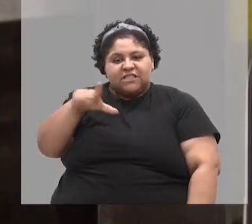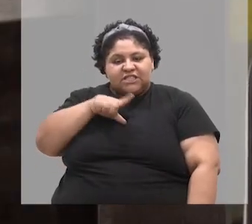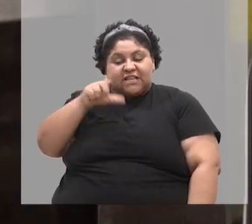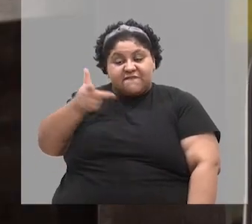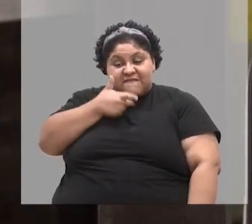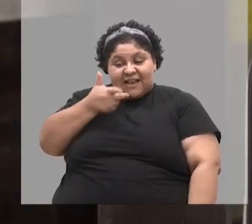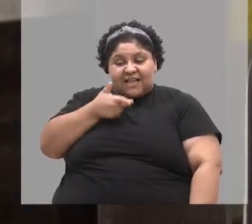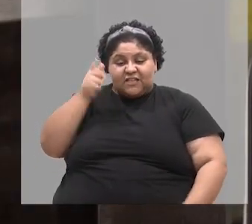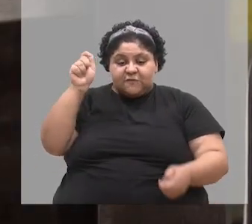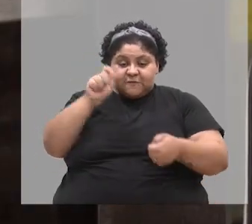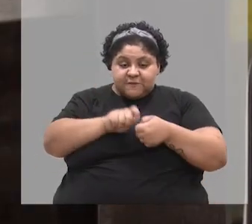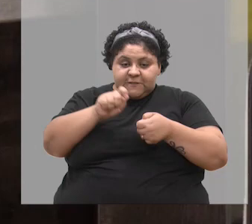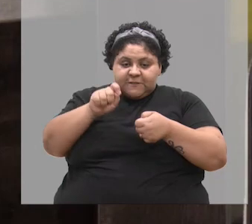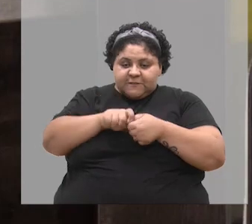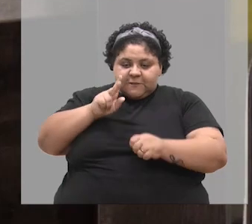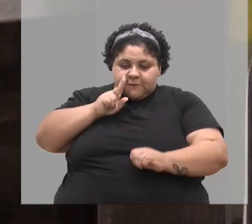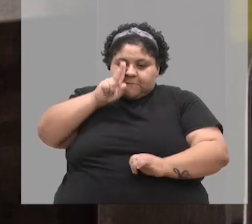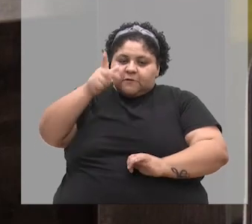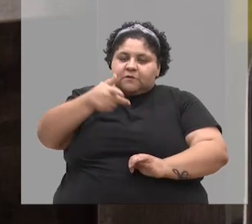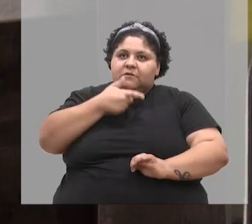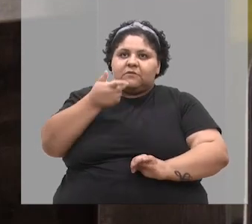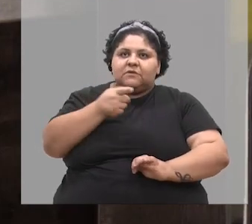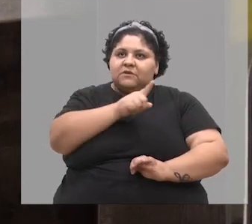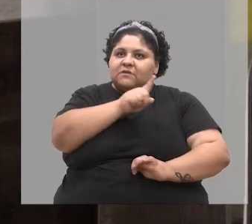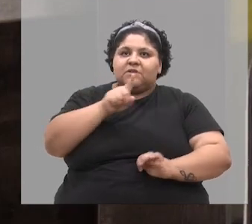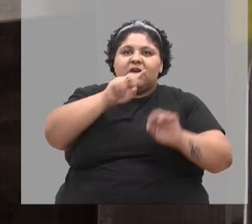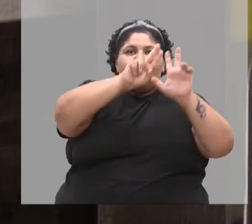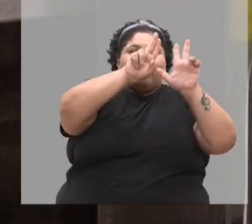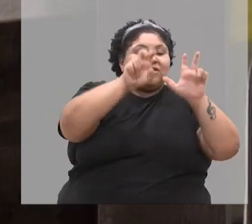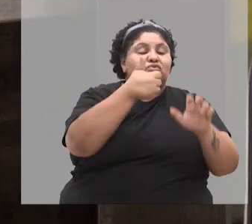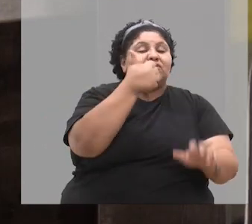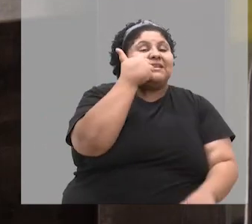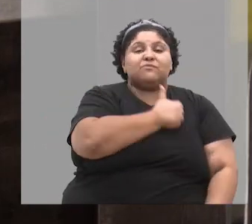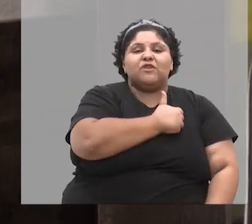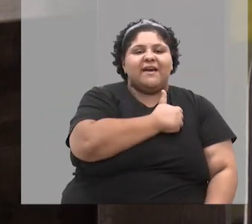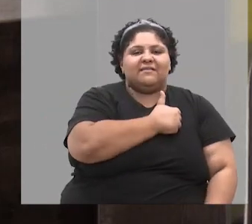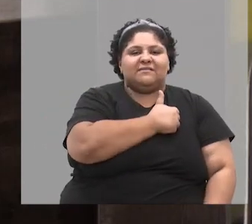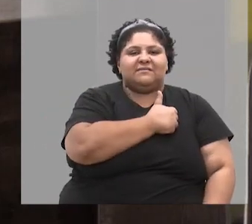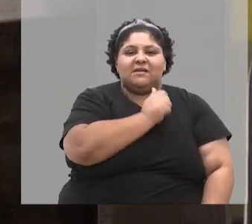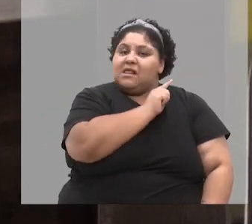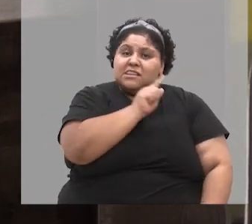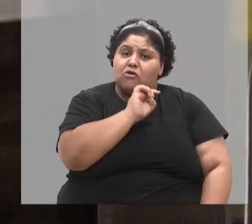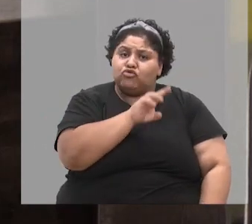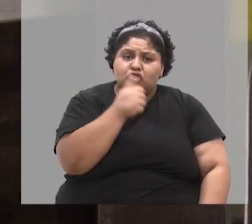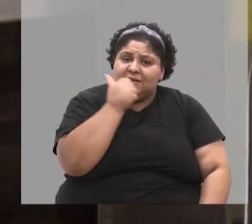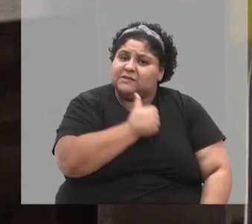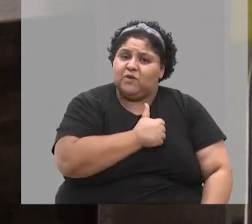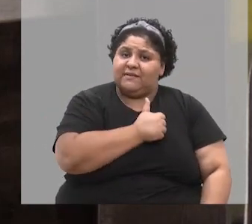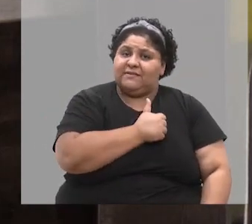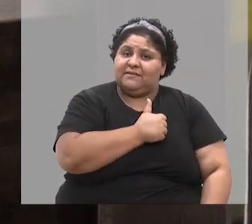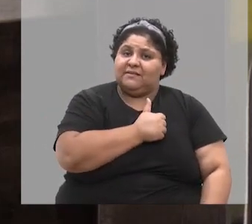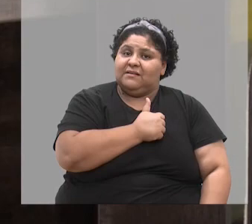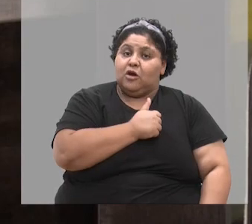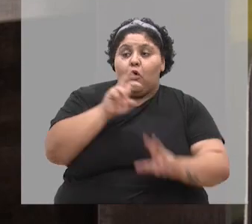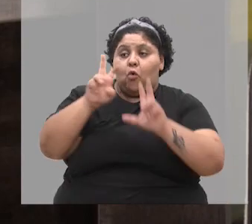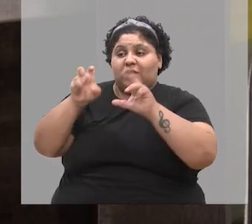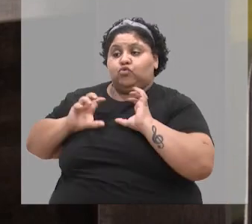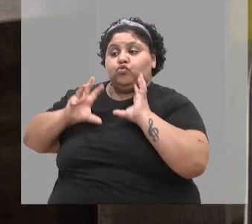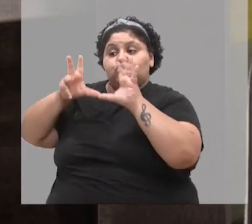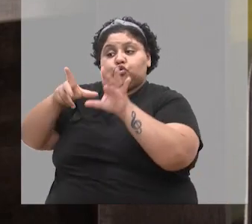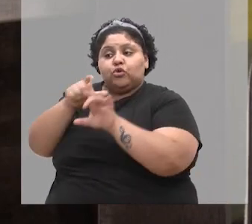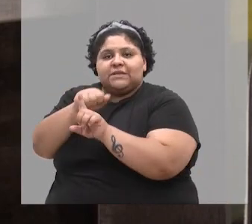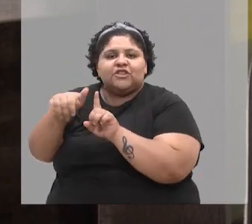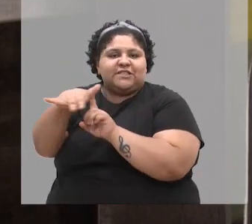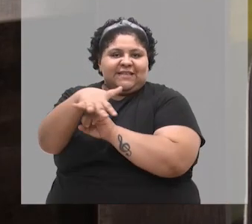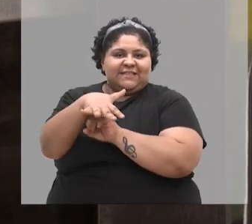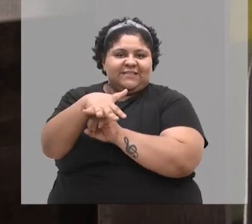mais a gente tem dito e tem feito esforços para dizer que não é uma pauta das mulheres, não tem que ser uma pauta das mulheres, e sim uma